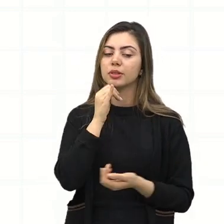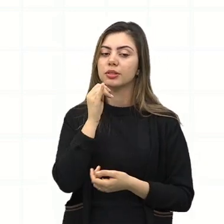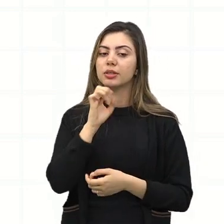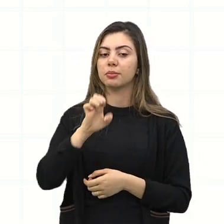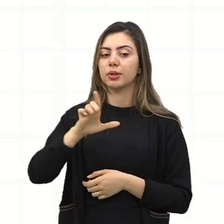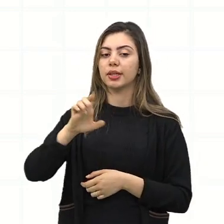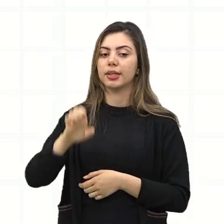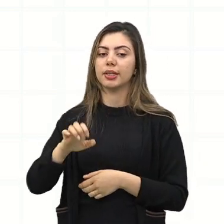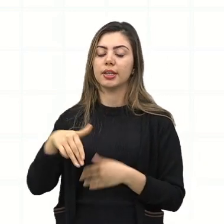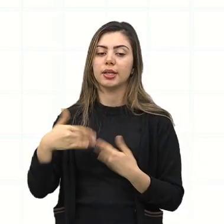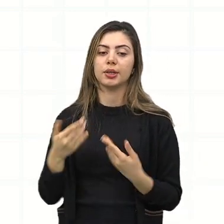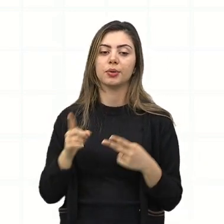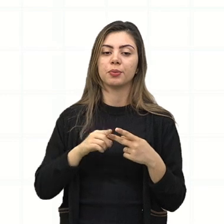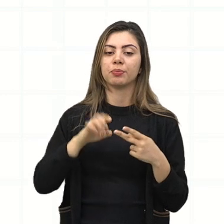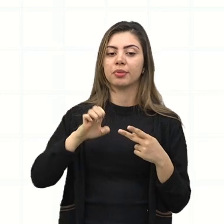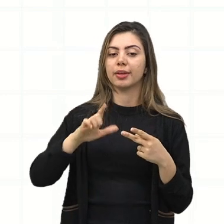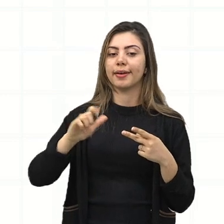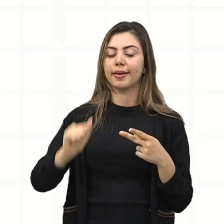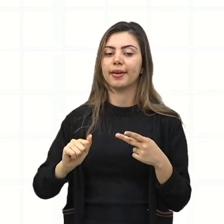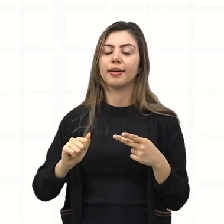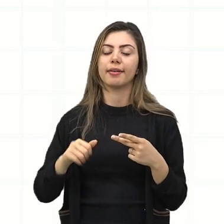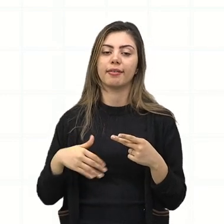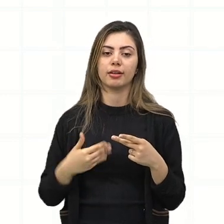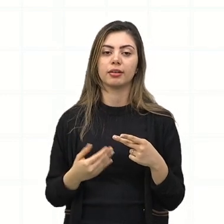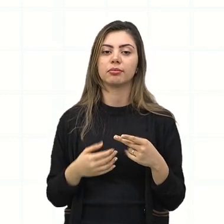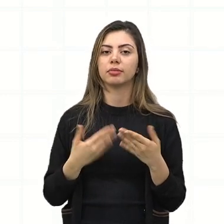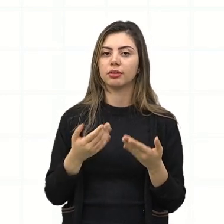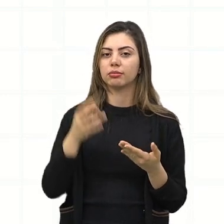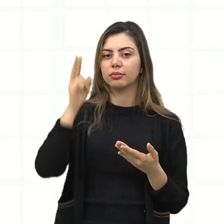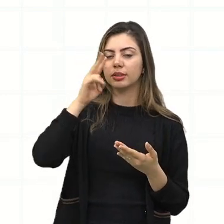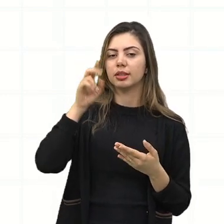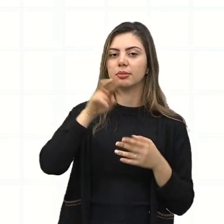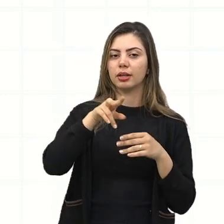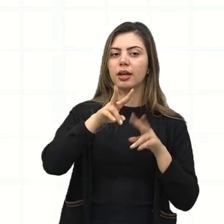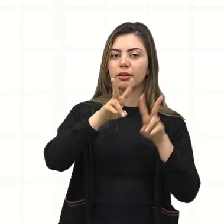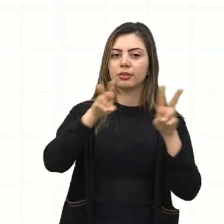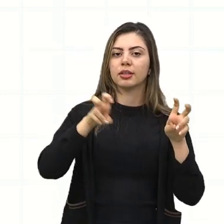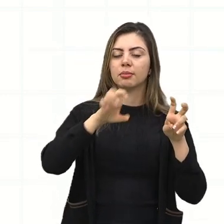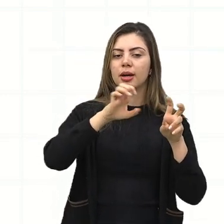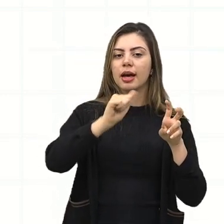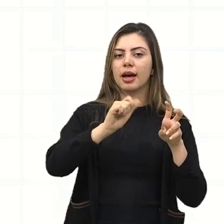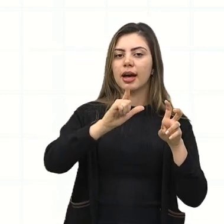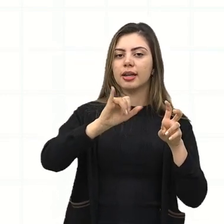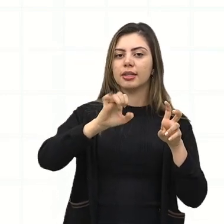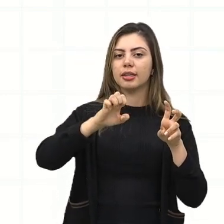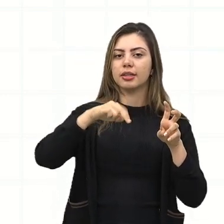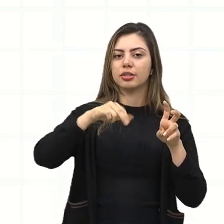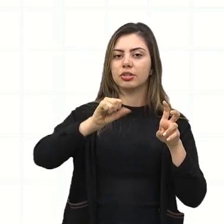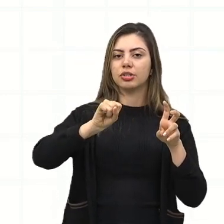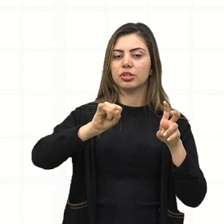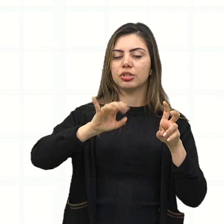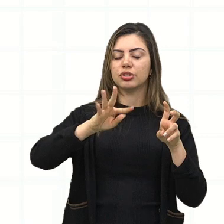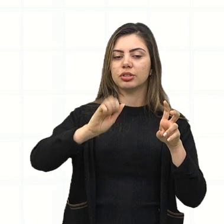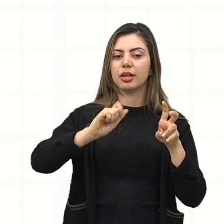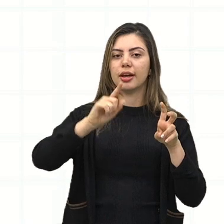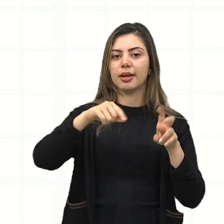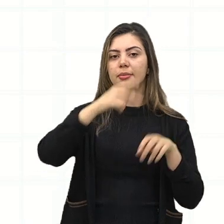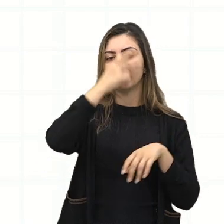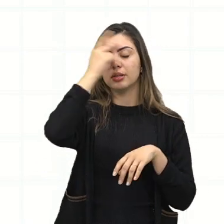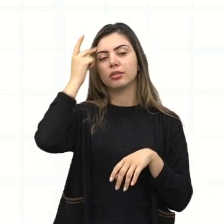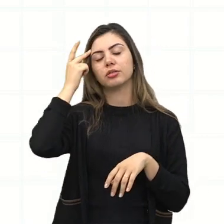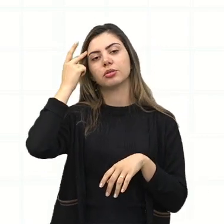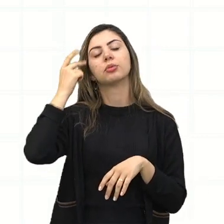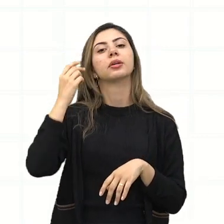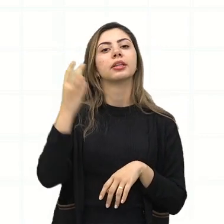ele, ela, né? O alienista que nós vimos é em terceira pessoa o narrador. O narrador contando a